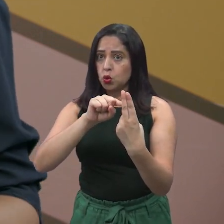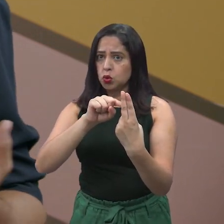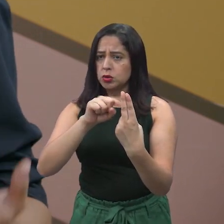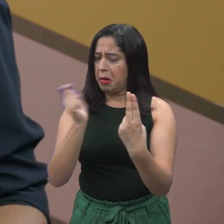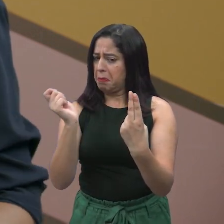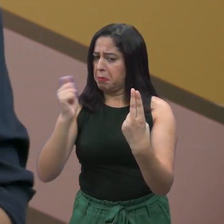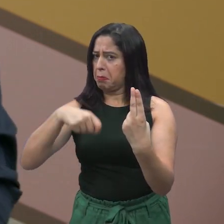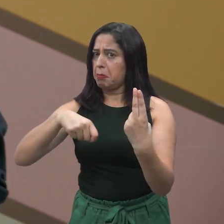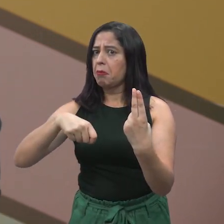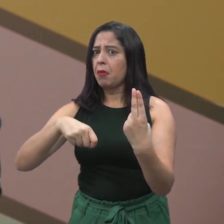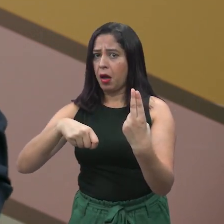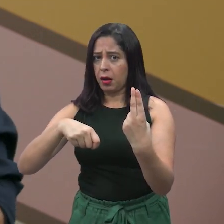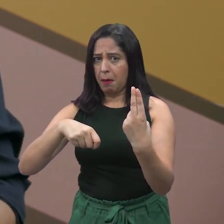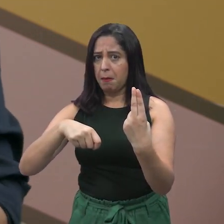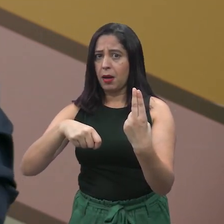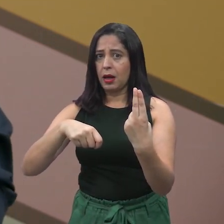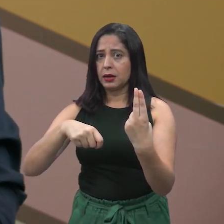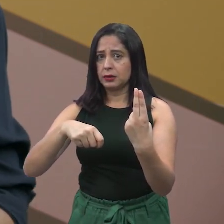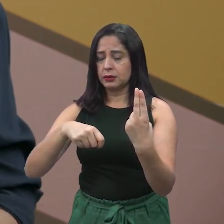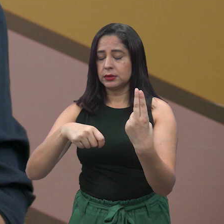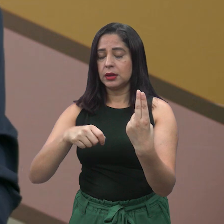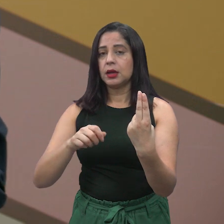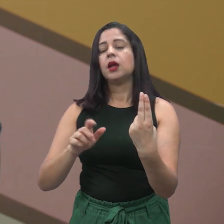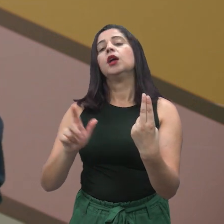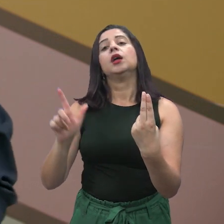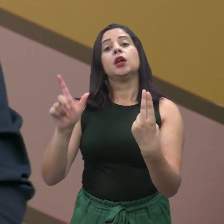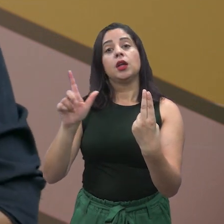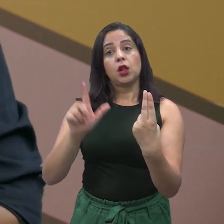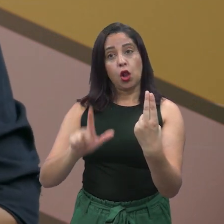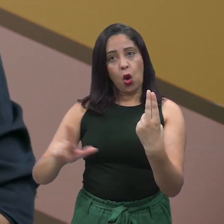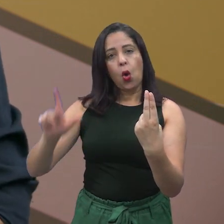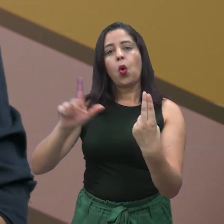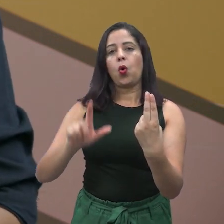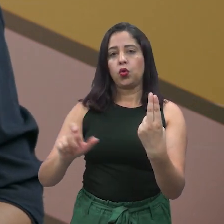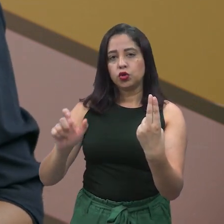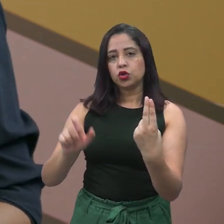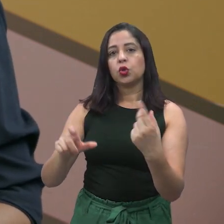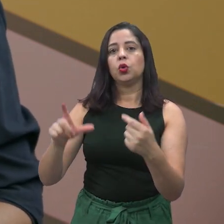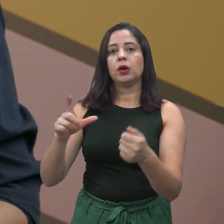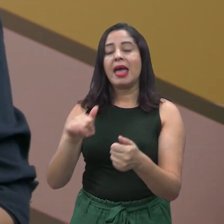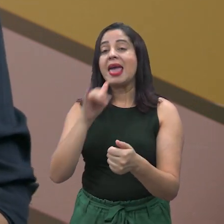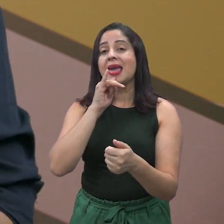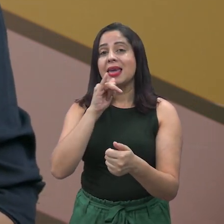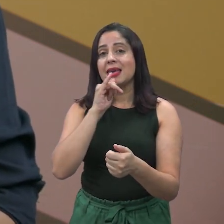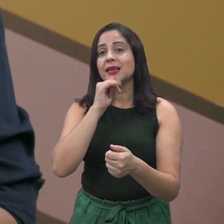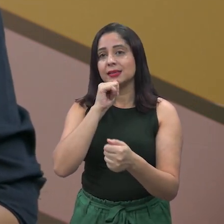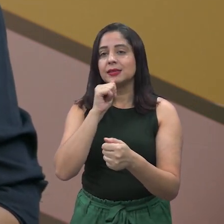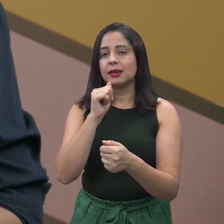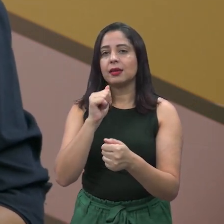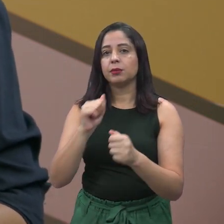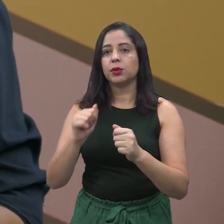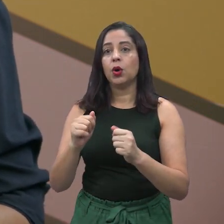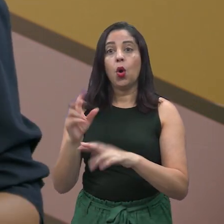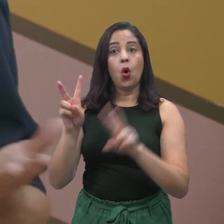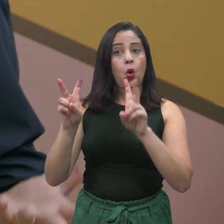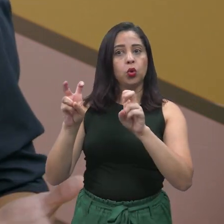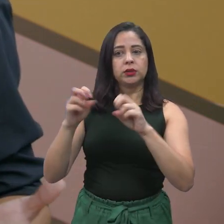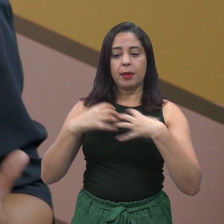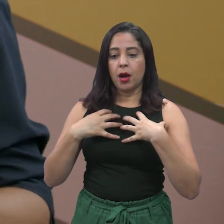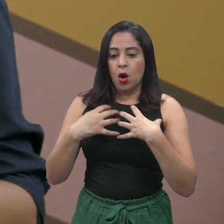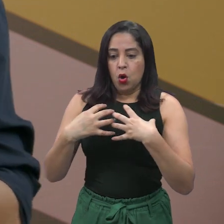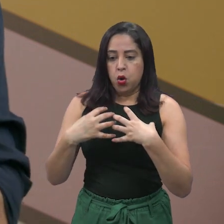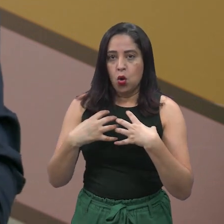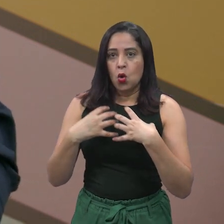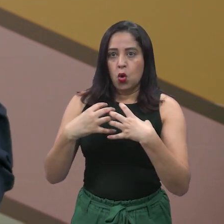necessário. Existem as outras opções para doenças mais graves, para prevenir principalmente a internação. Pensando, por exemplo, na síndrome respiratória aguda grave,